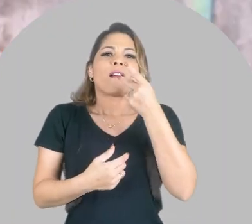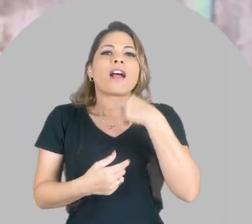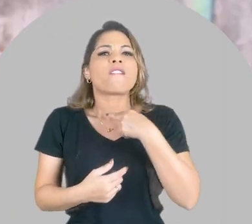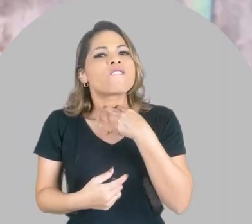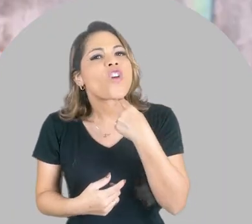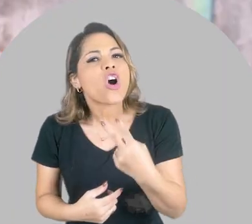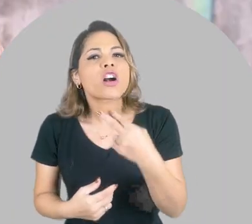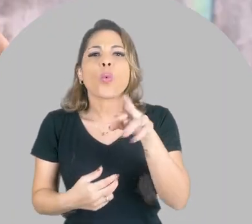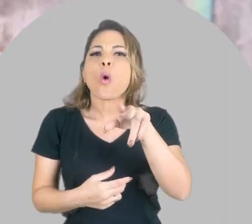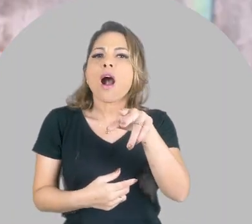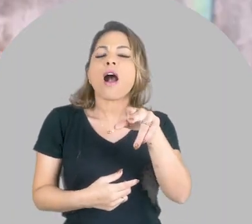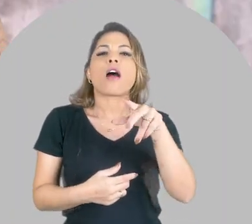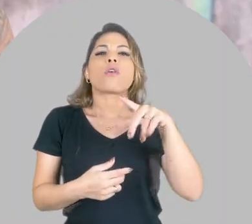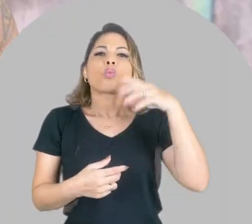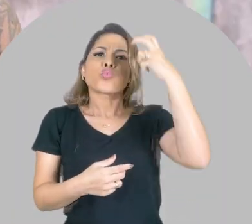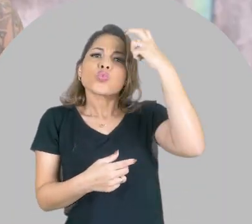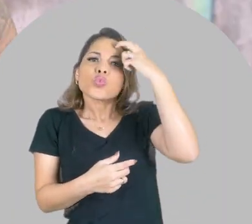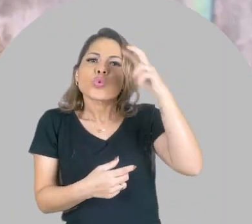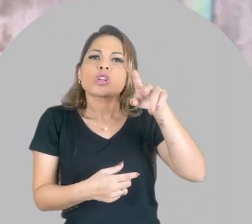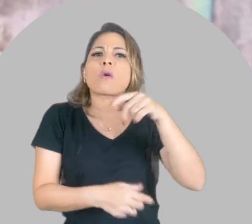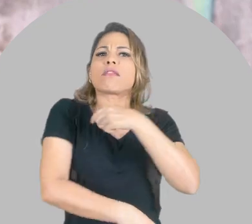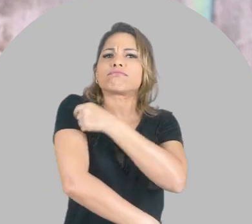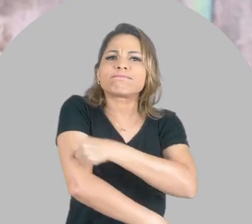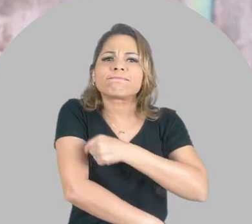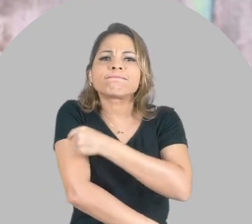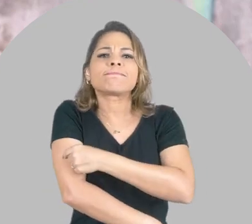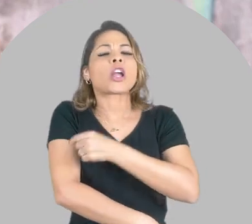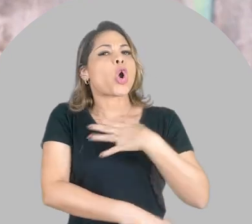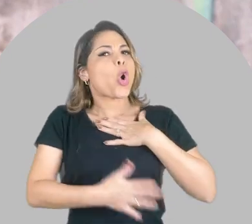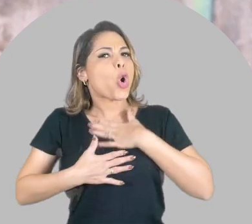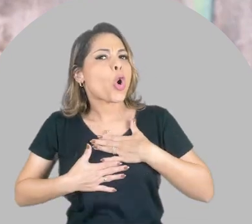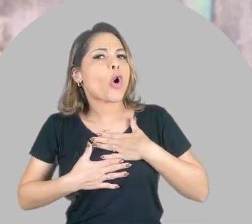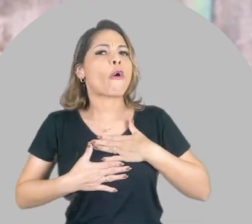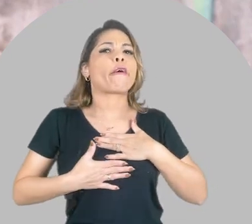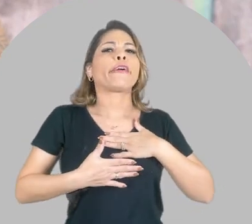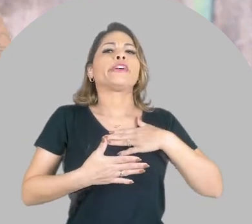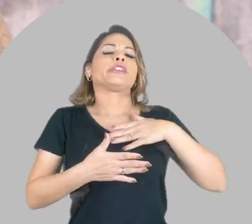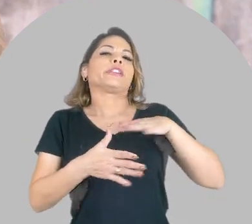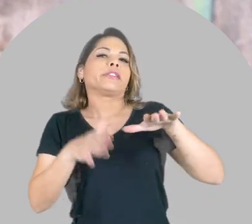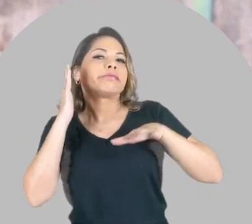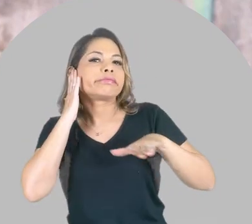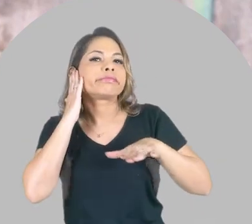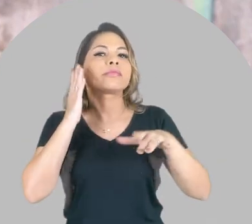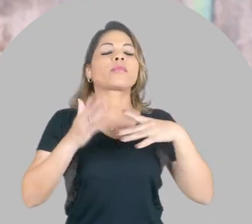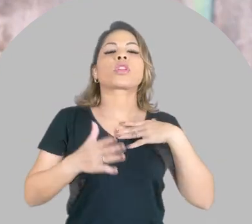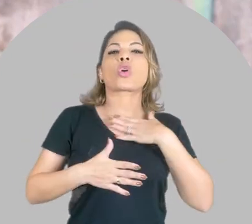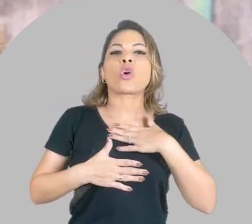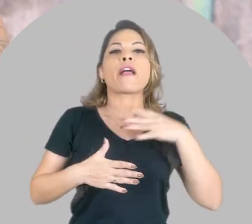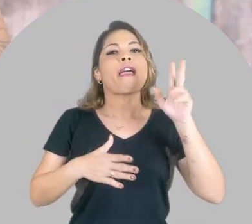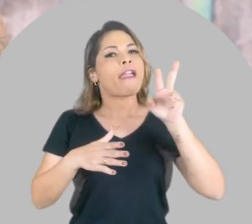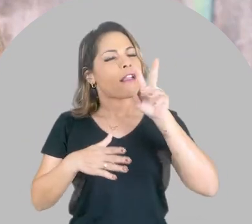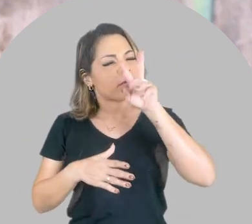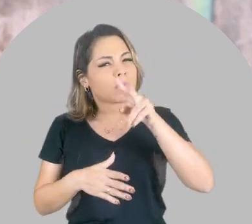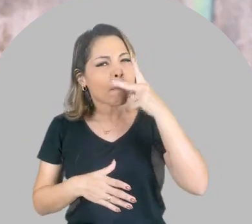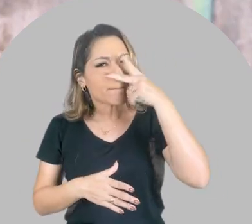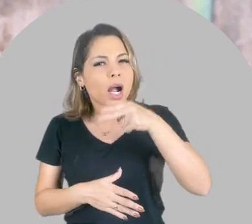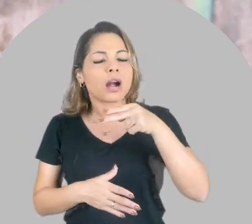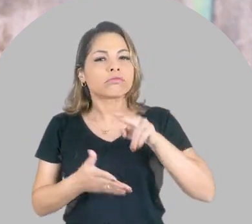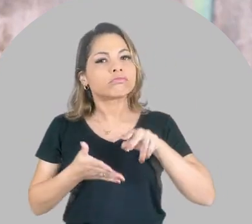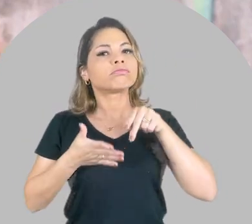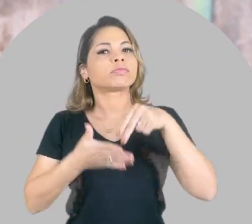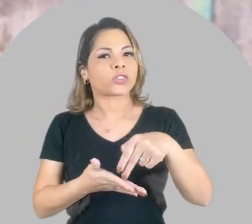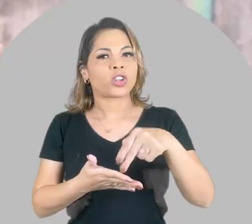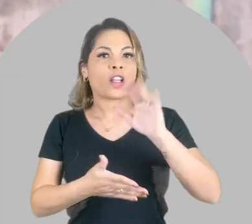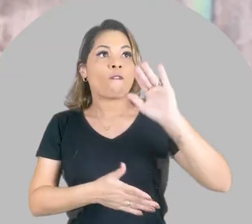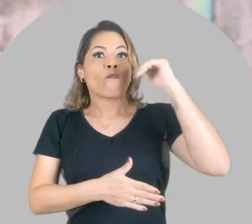nossa gíria, tá ligado? Ele é a nossa cultura, ele tá tatuado, ele gosta de um rap, ele gosta de um break, ele é a nossa cultura, ele é a